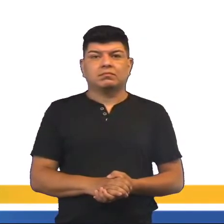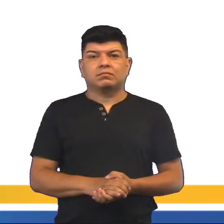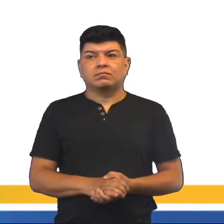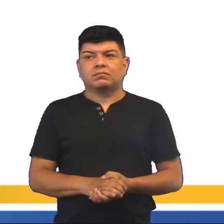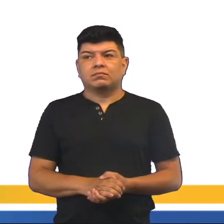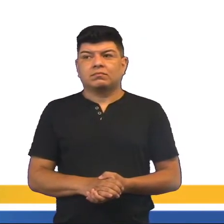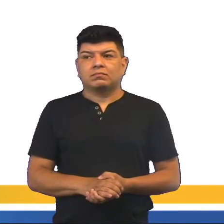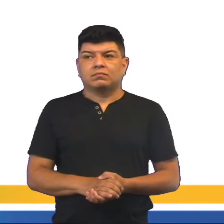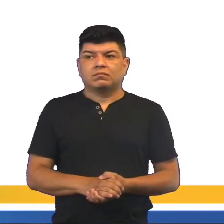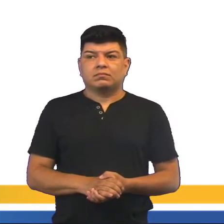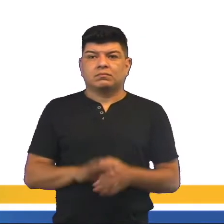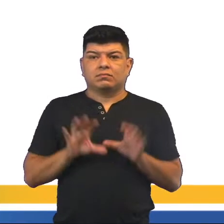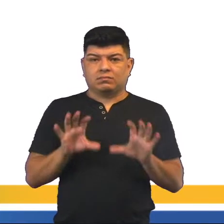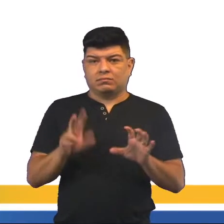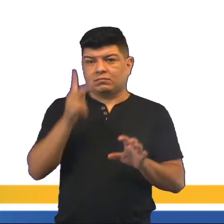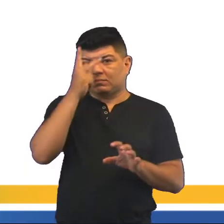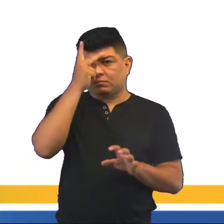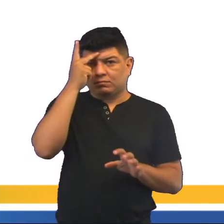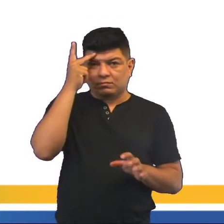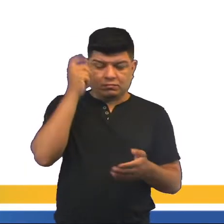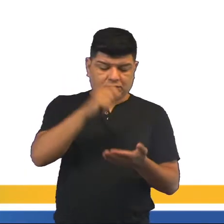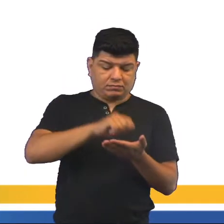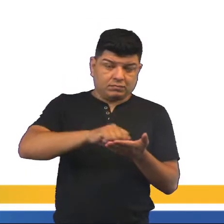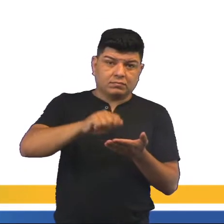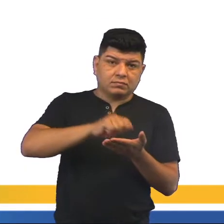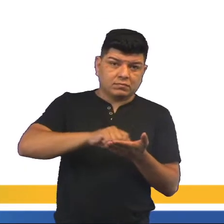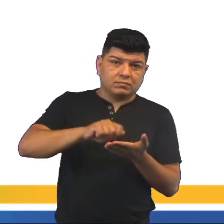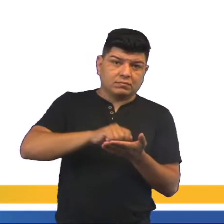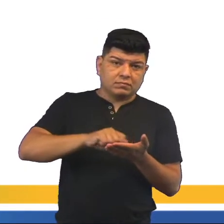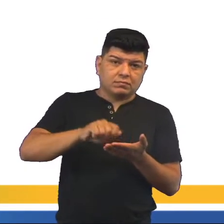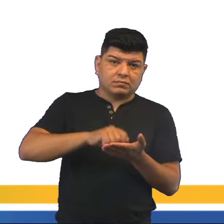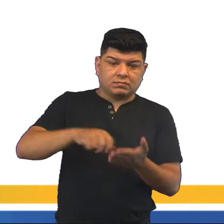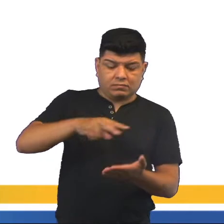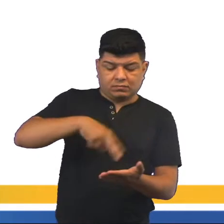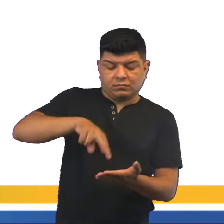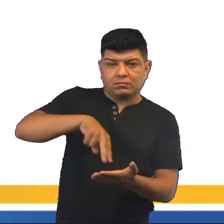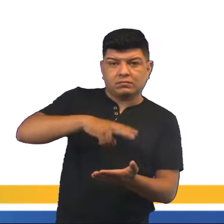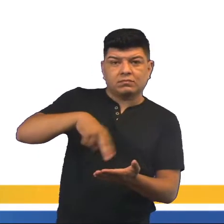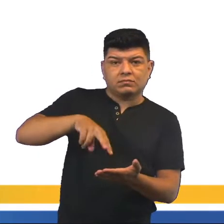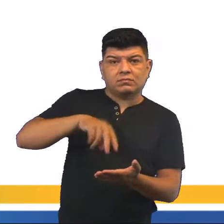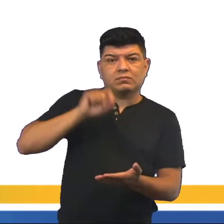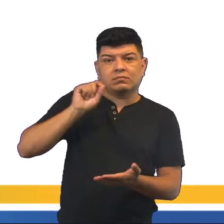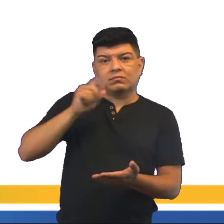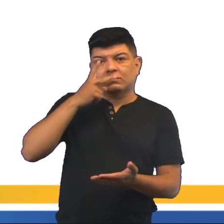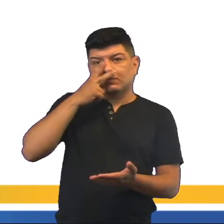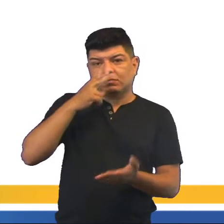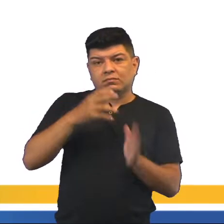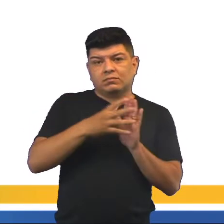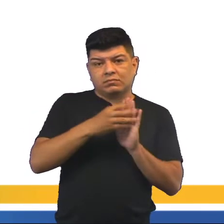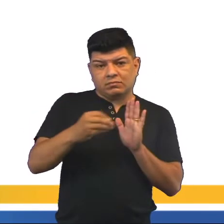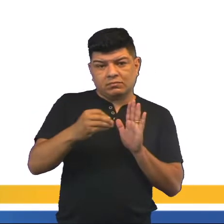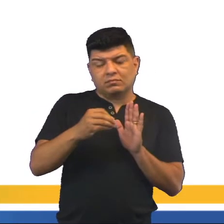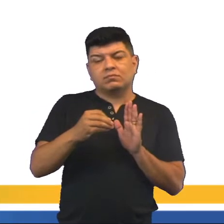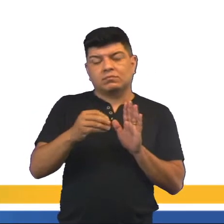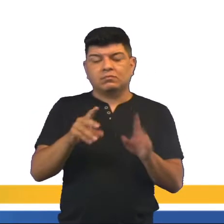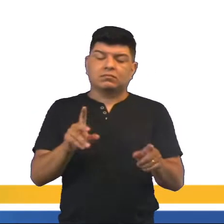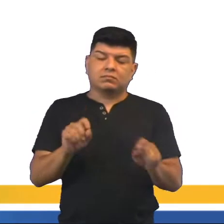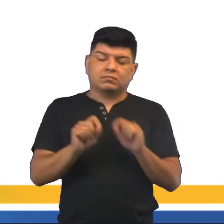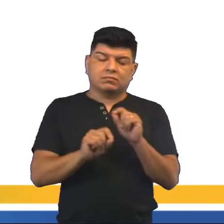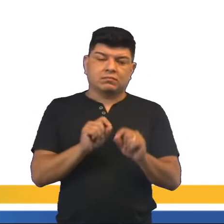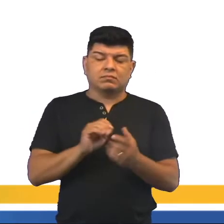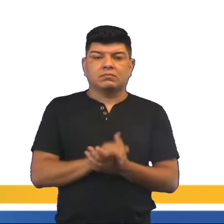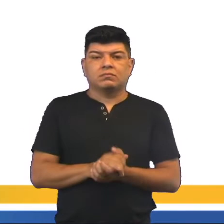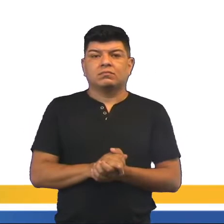Bom, assim, uma pessoa que escrevesse, tá, para danças era um choreographer ou coreógrafo,